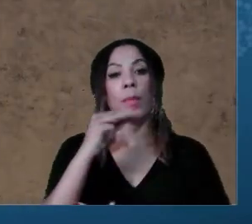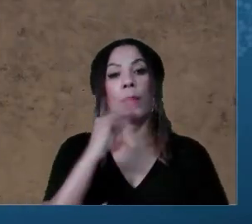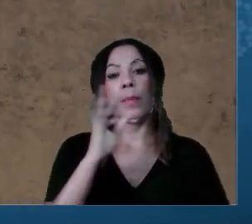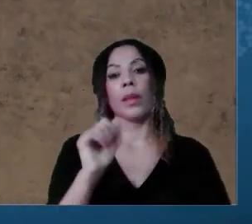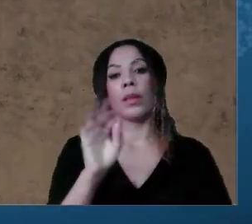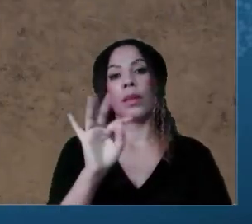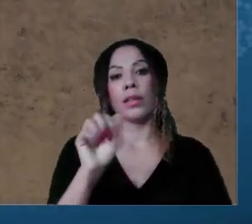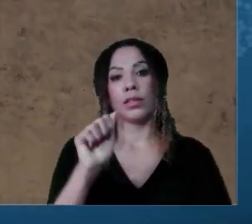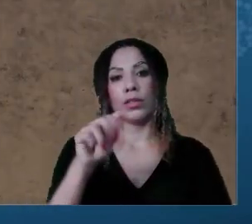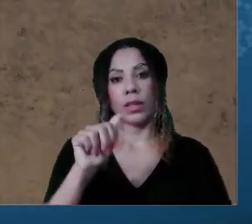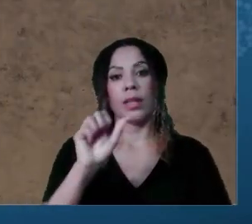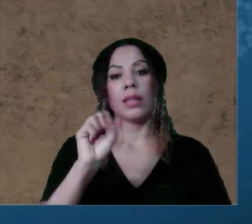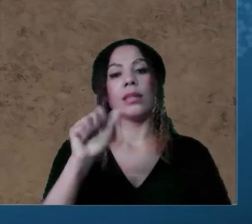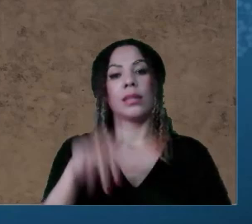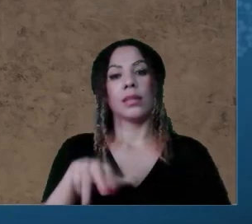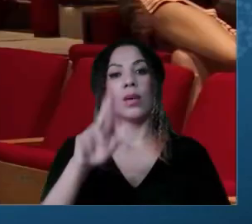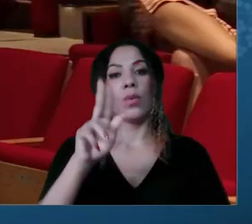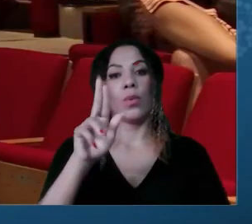Juan.